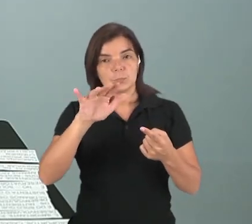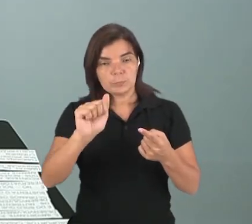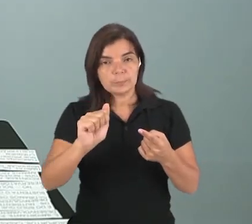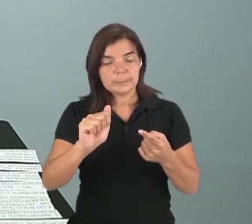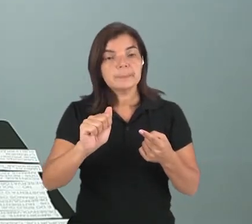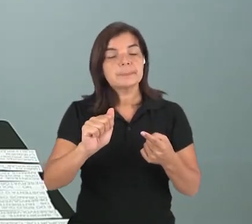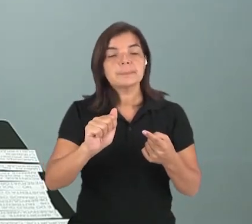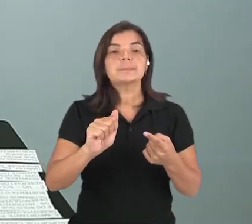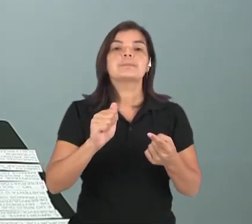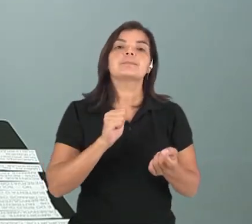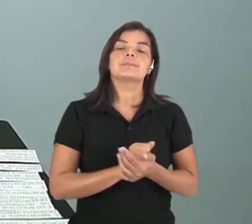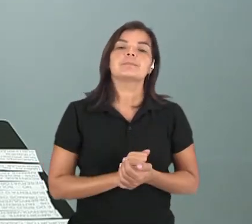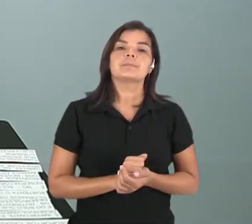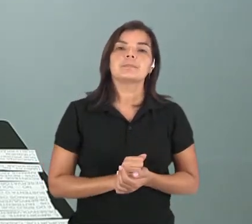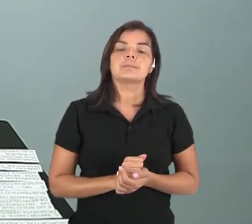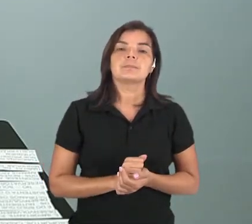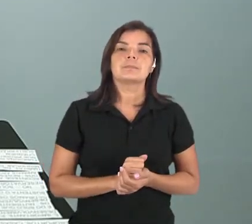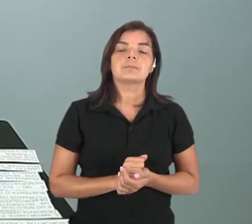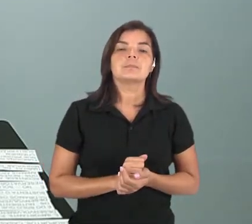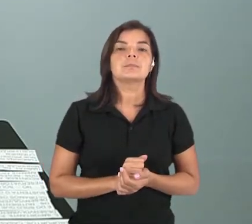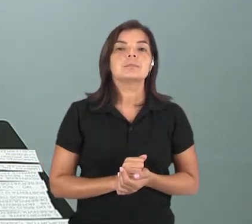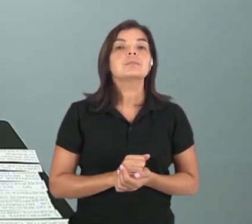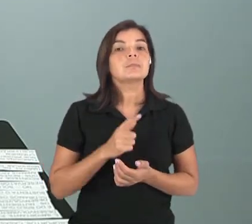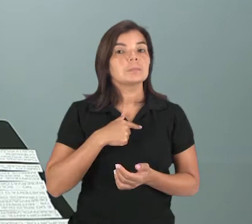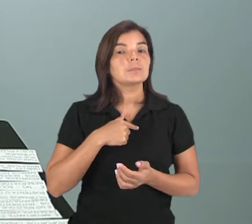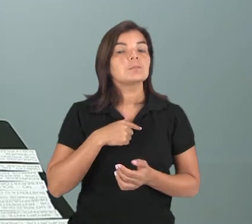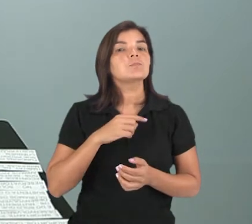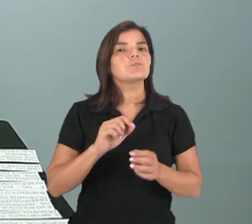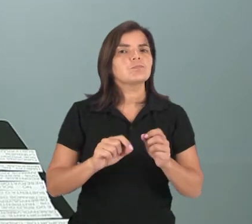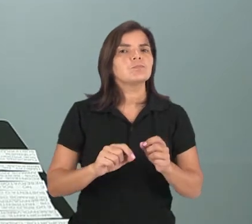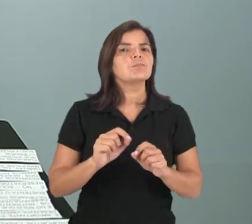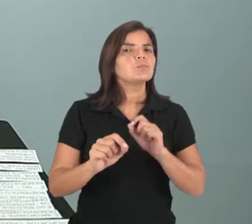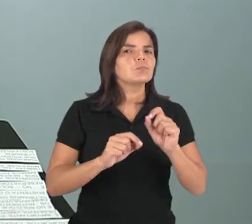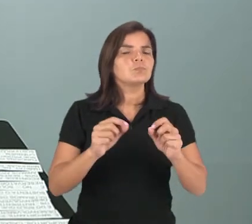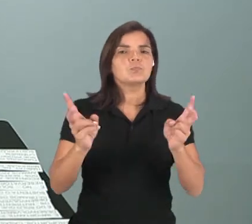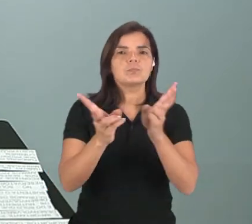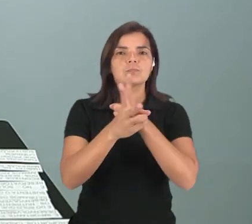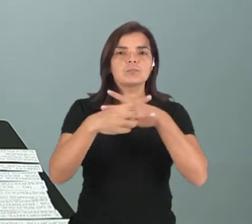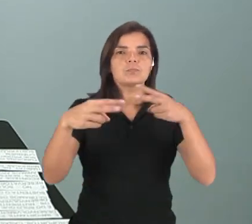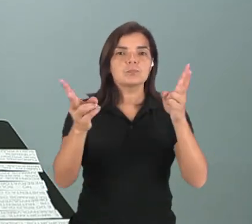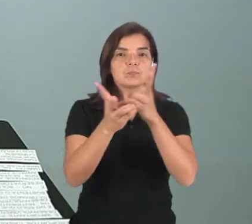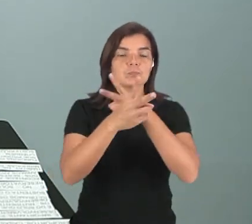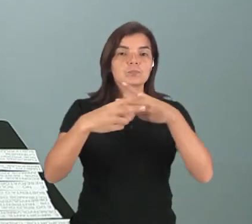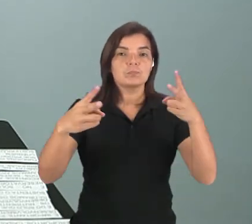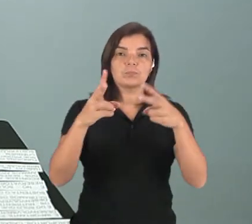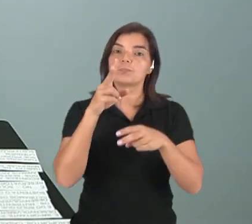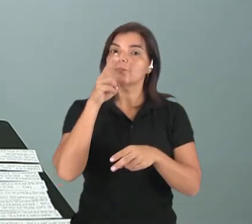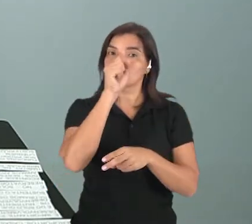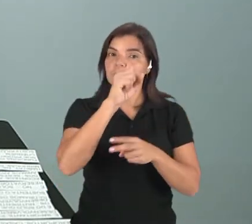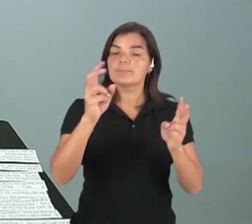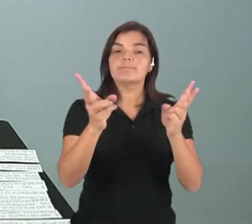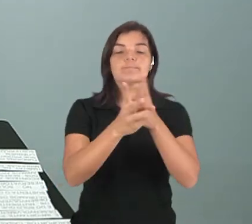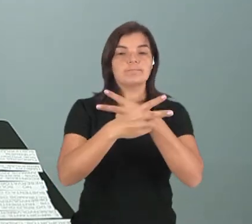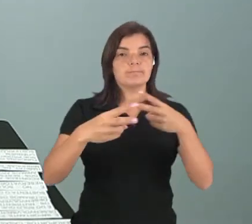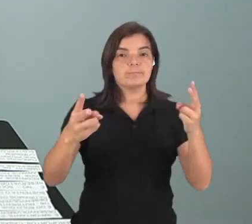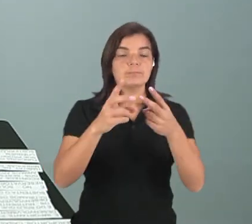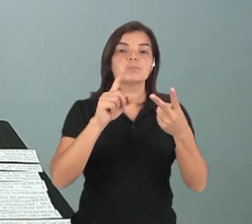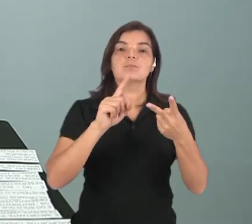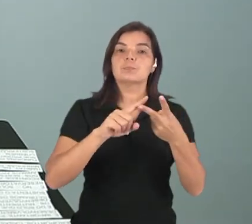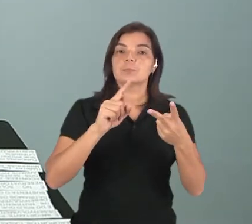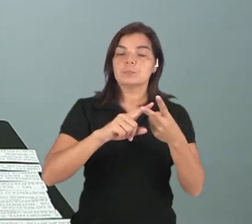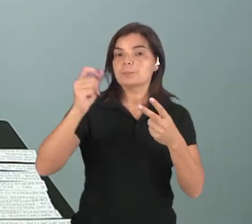é movida pelos, né, energia eólica, ela vem pela ação dos ventos, a força dos ventos. Tem a